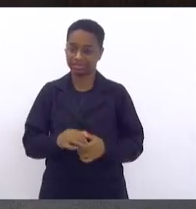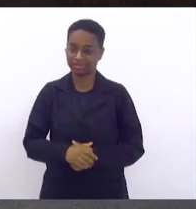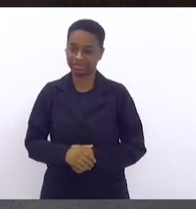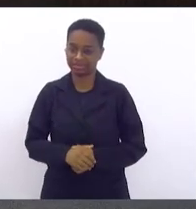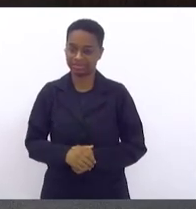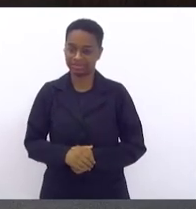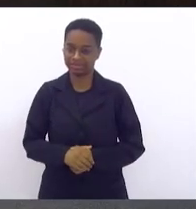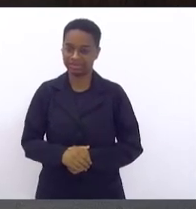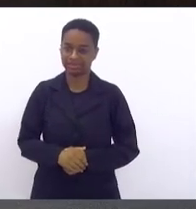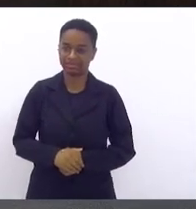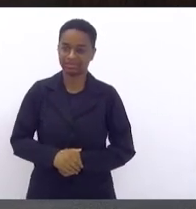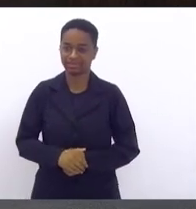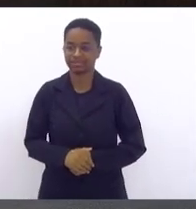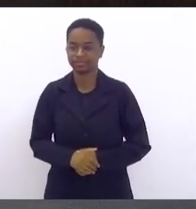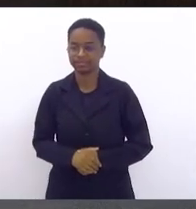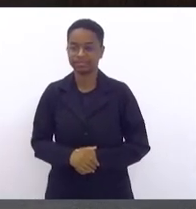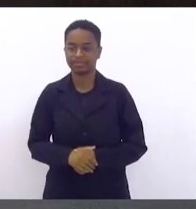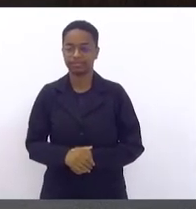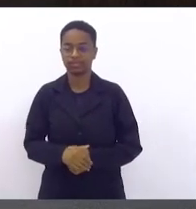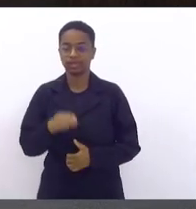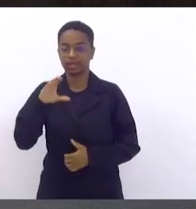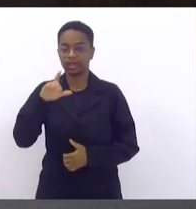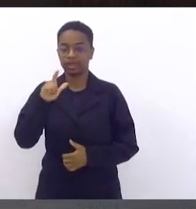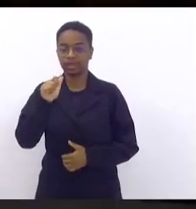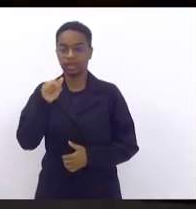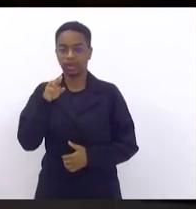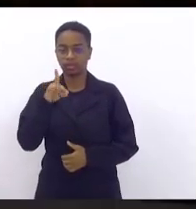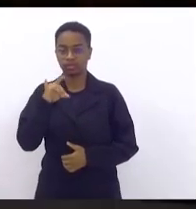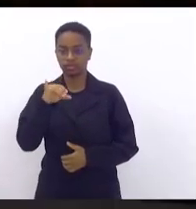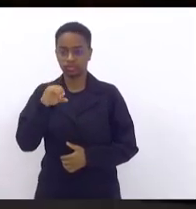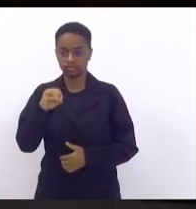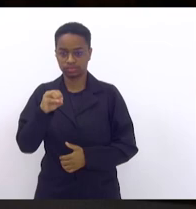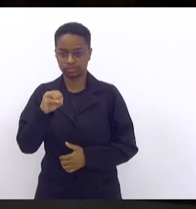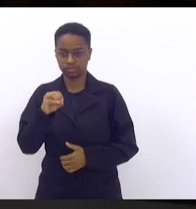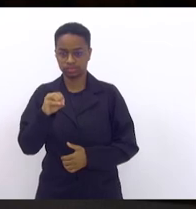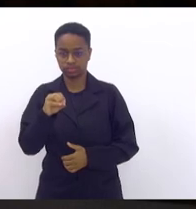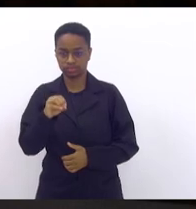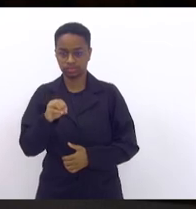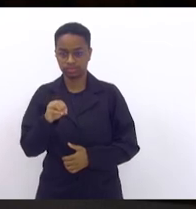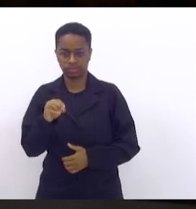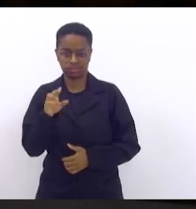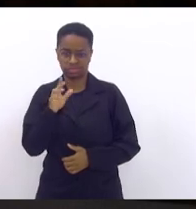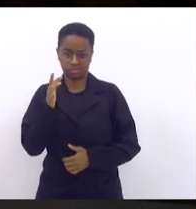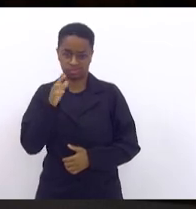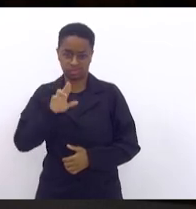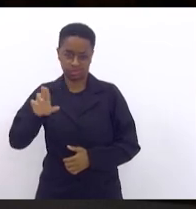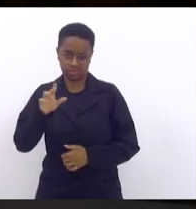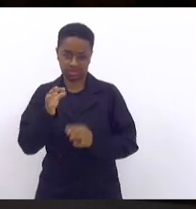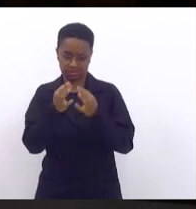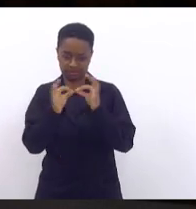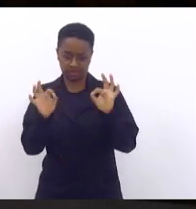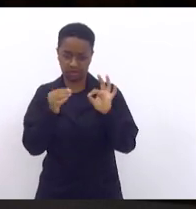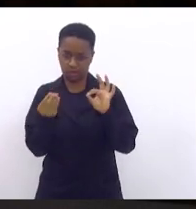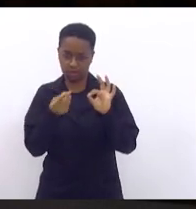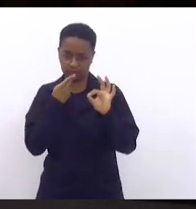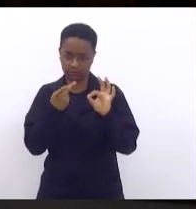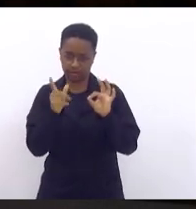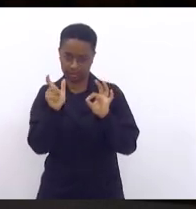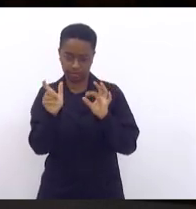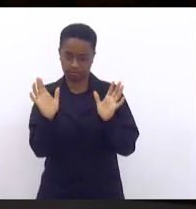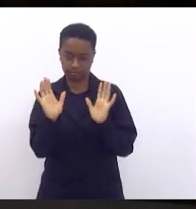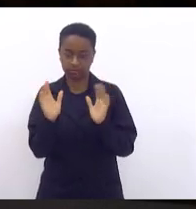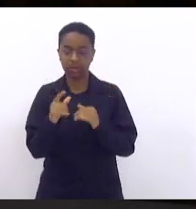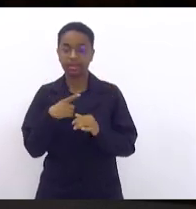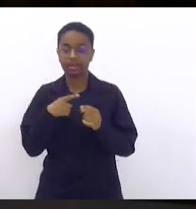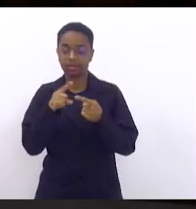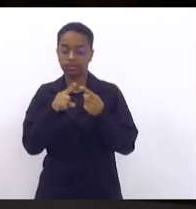mando Olha o Cláudio Patrick é vólers não sei se é assim se enfim ele